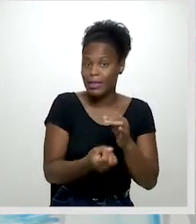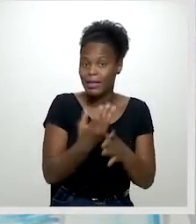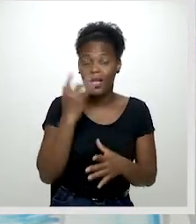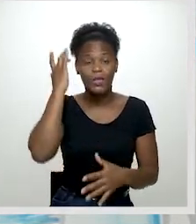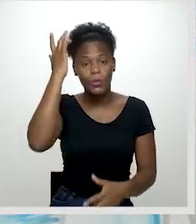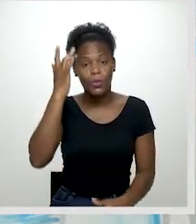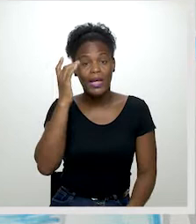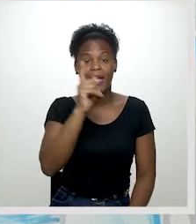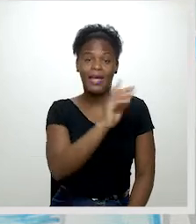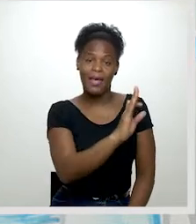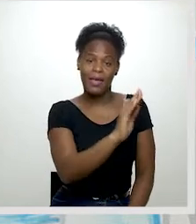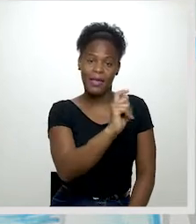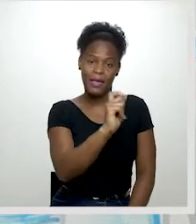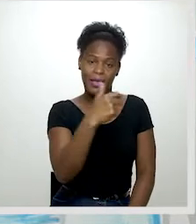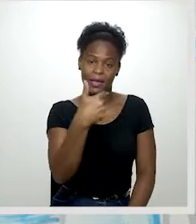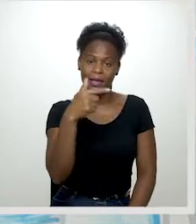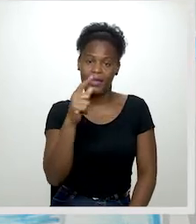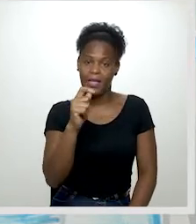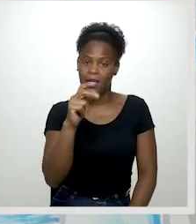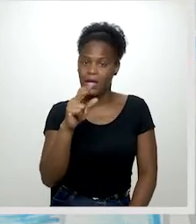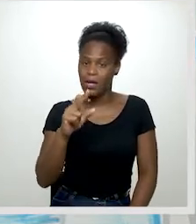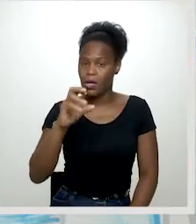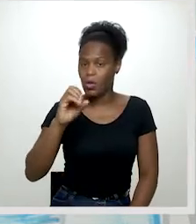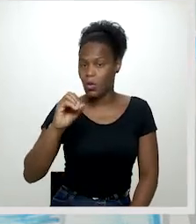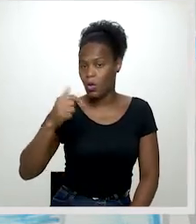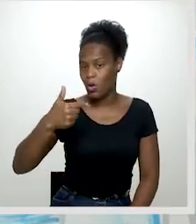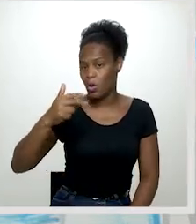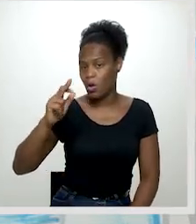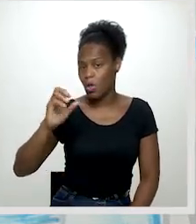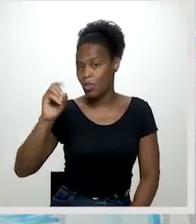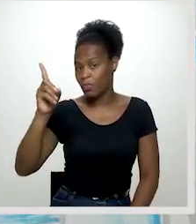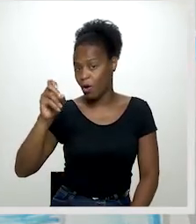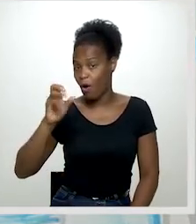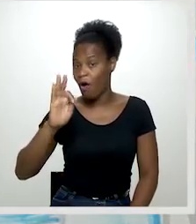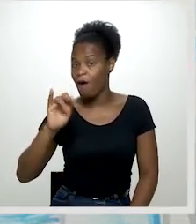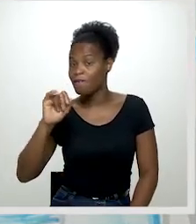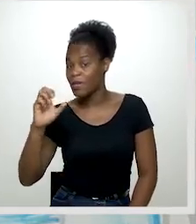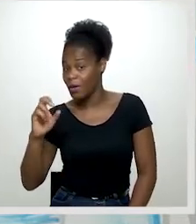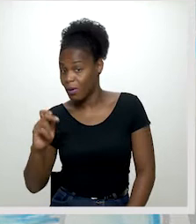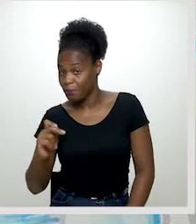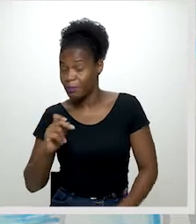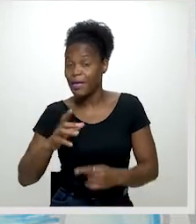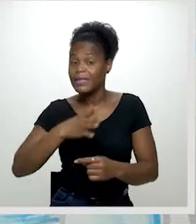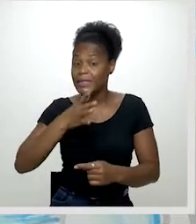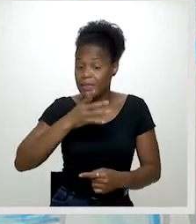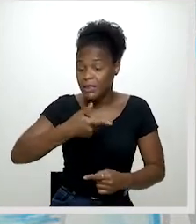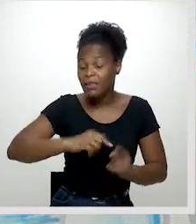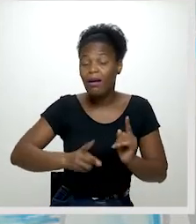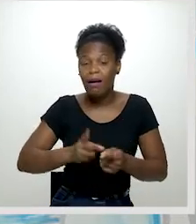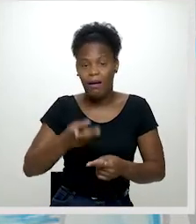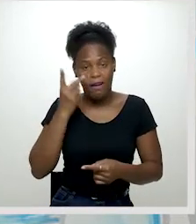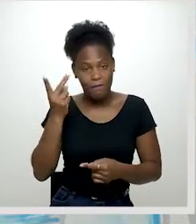a teoria heterotrófica. A heterotrofia nos diz que a